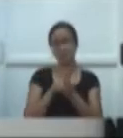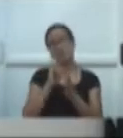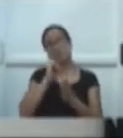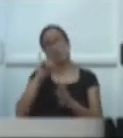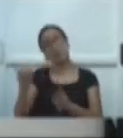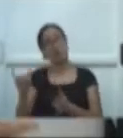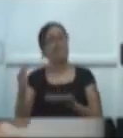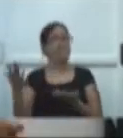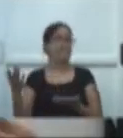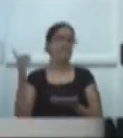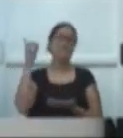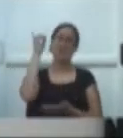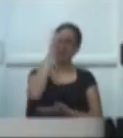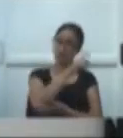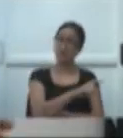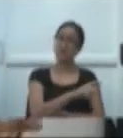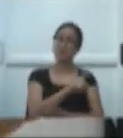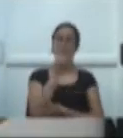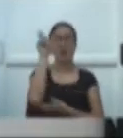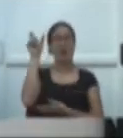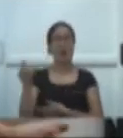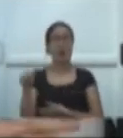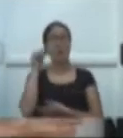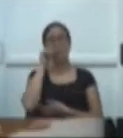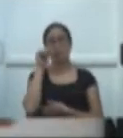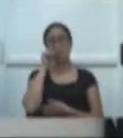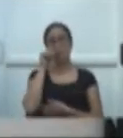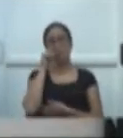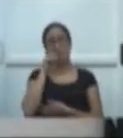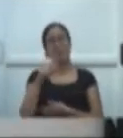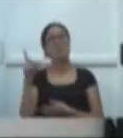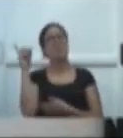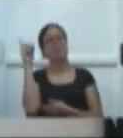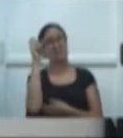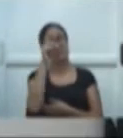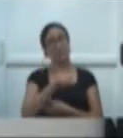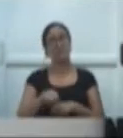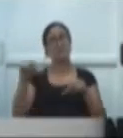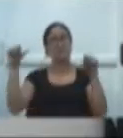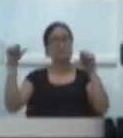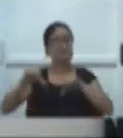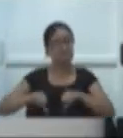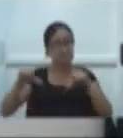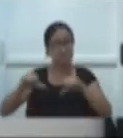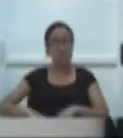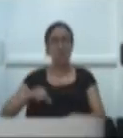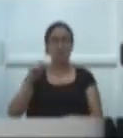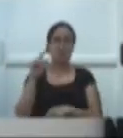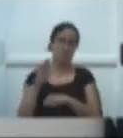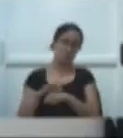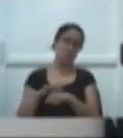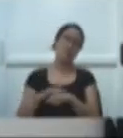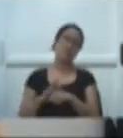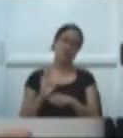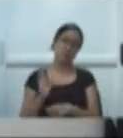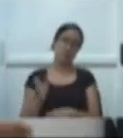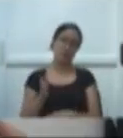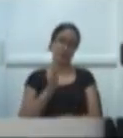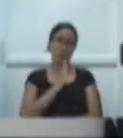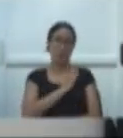como reverter o caso, tamanho a extensão do infarto que teve na